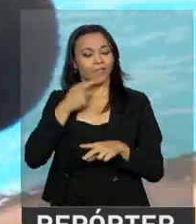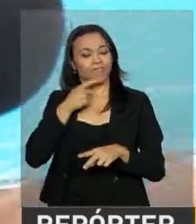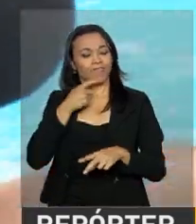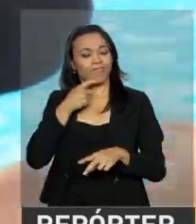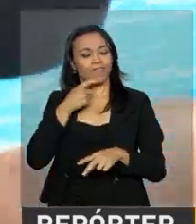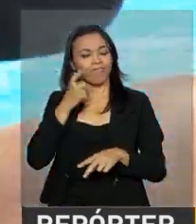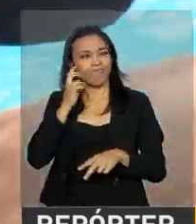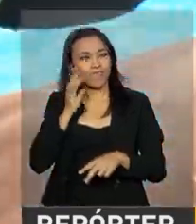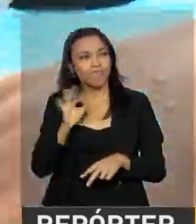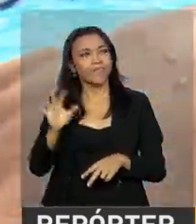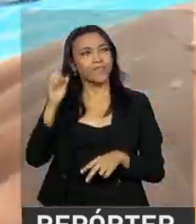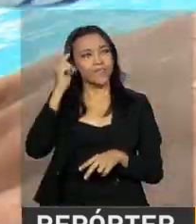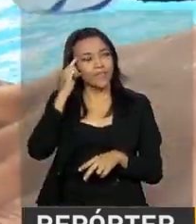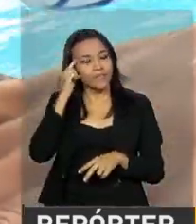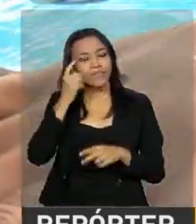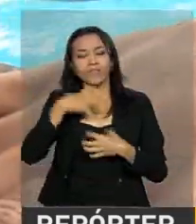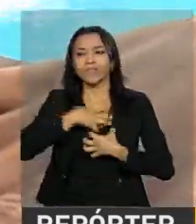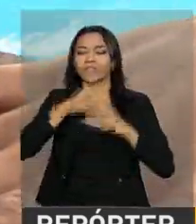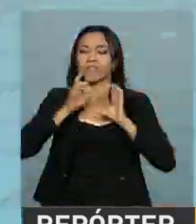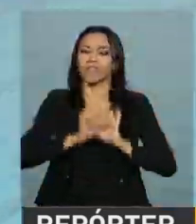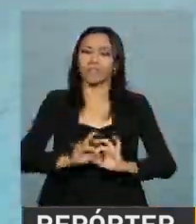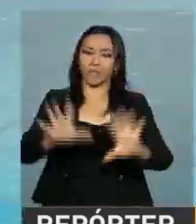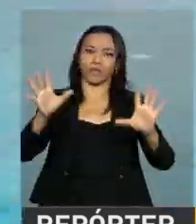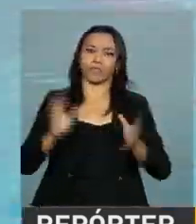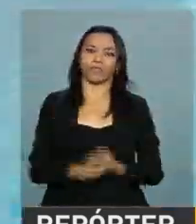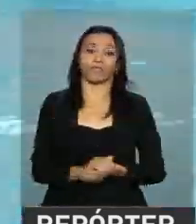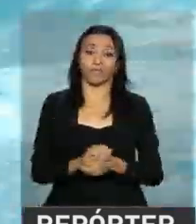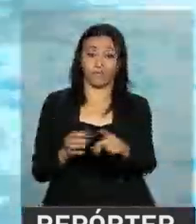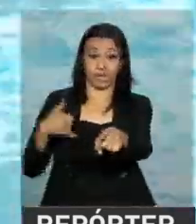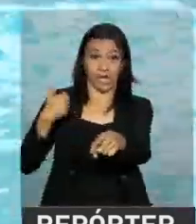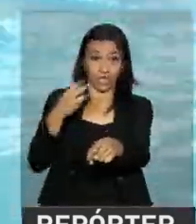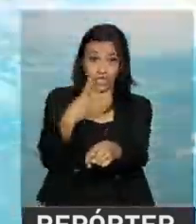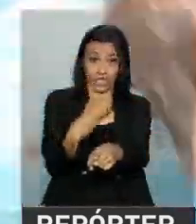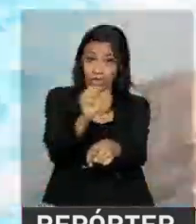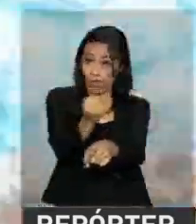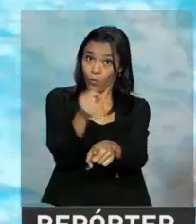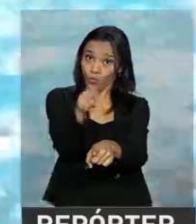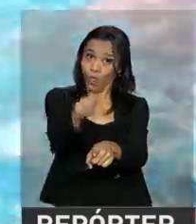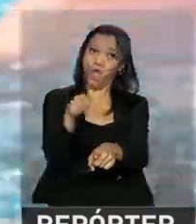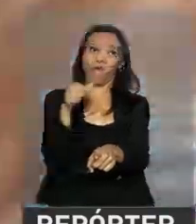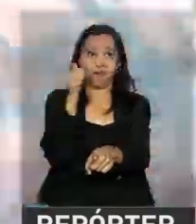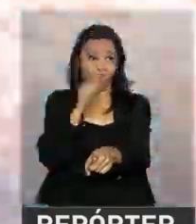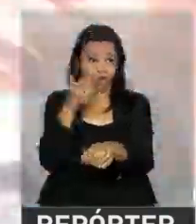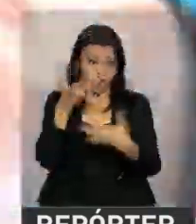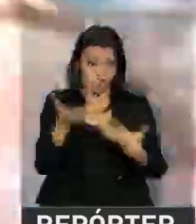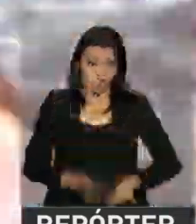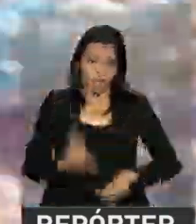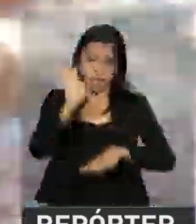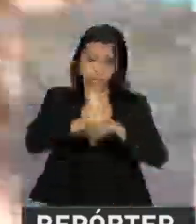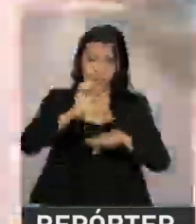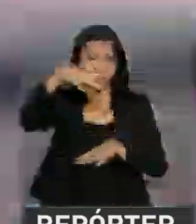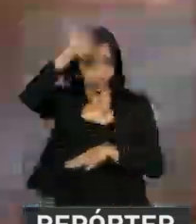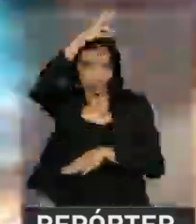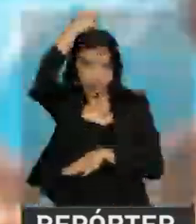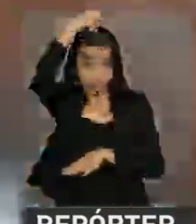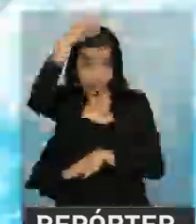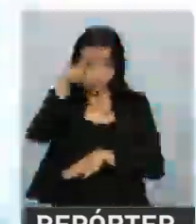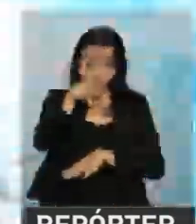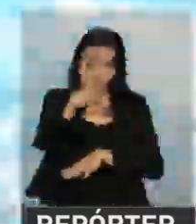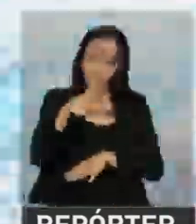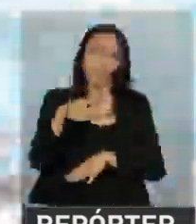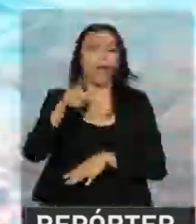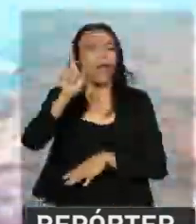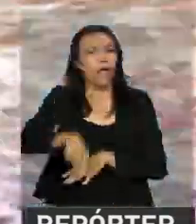assim, um momento de liberdade. Aos 38 anos, a capixaba Patrícia dos Santos é uma